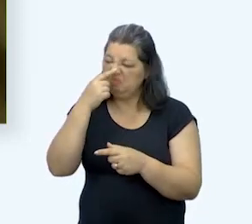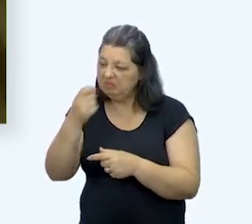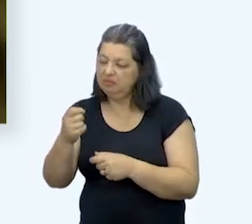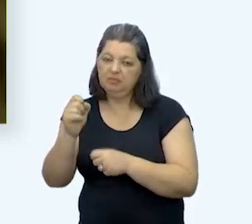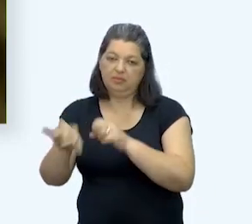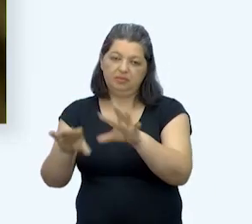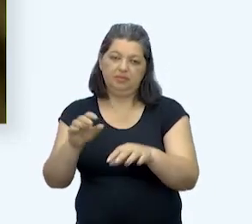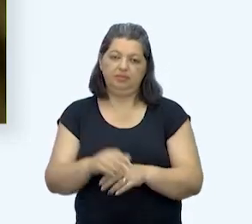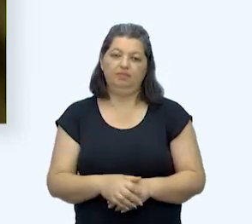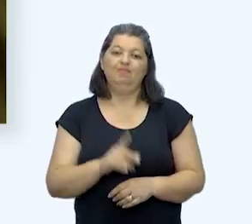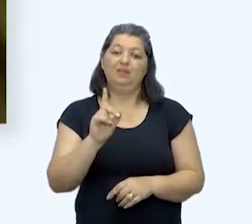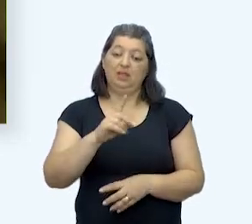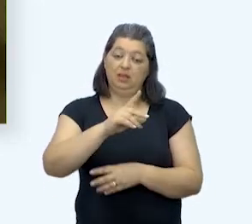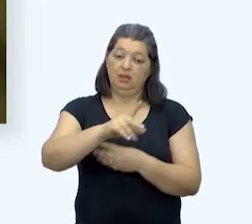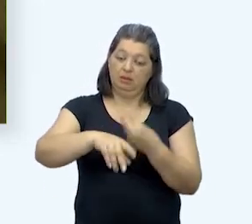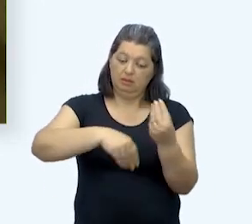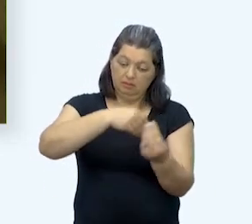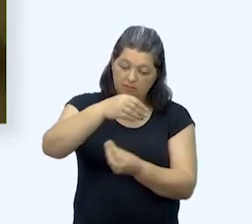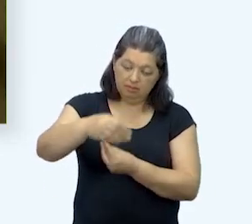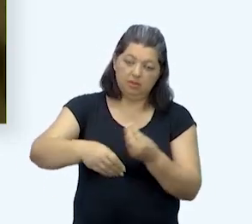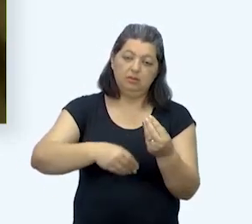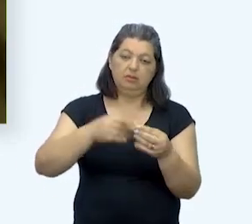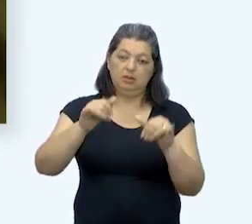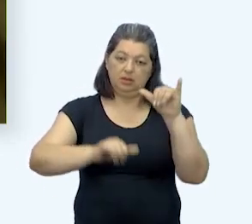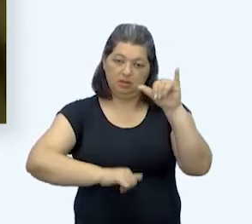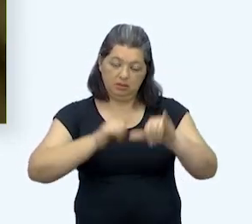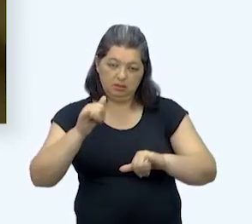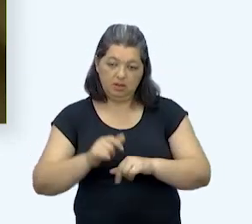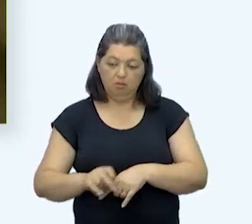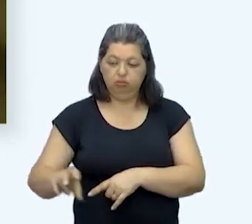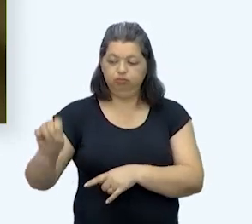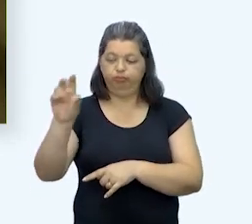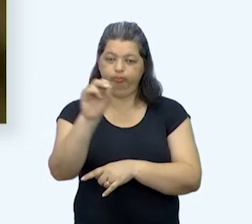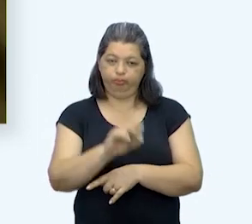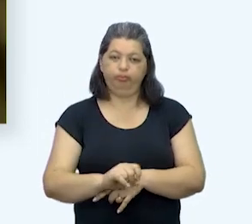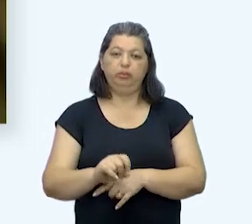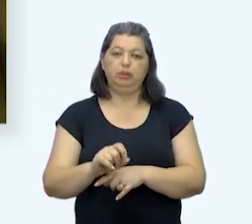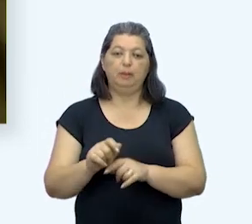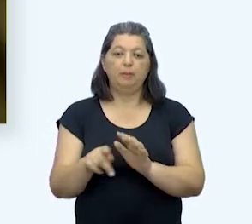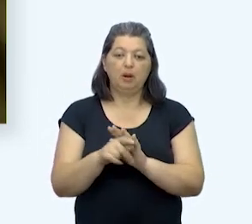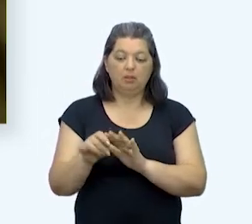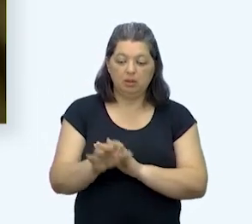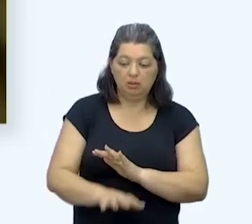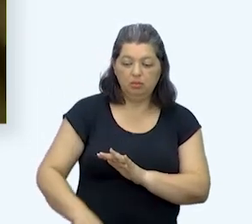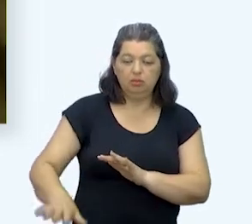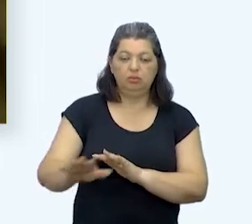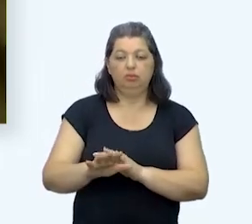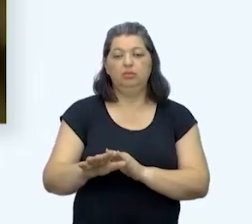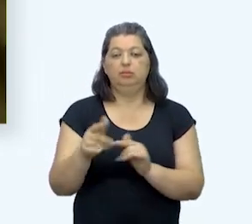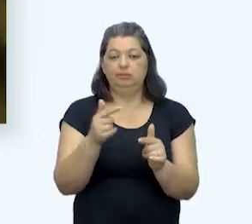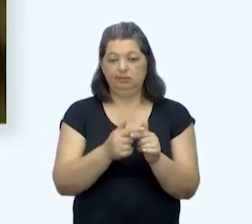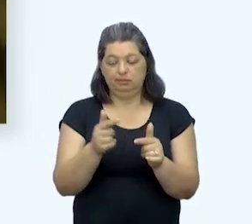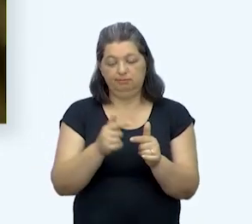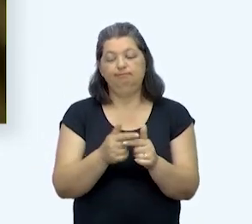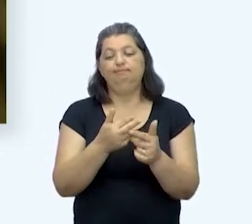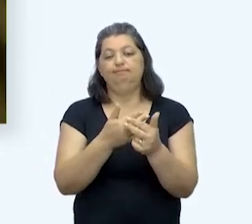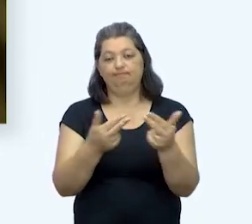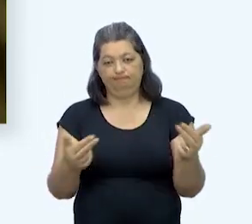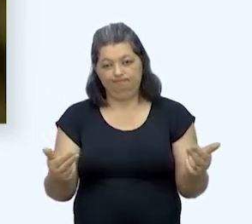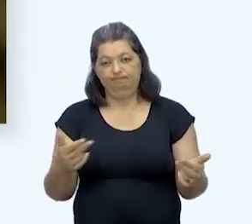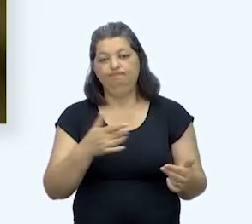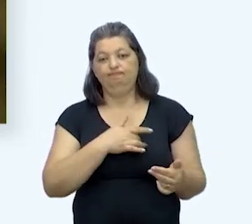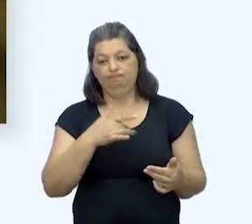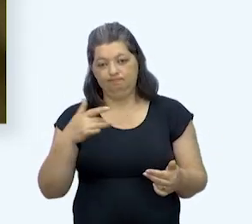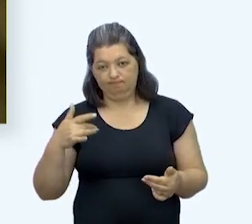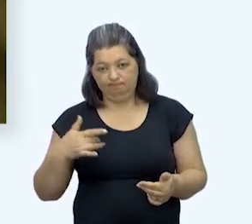essas substâncias tóxicas foram se incorporando no meio ambiente e trouxeram diversos problemas à